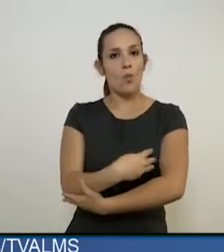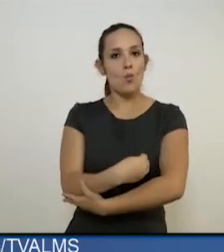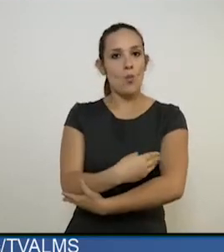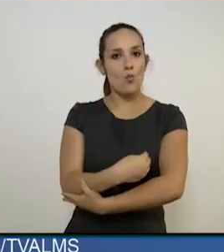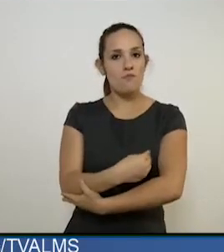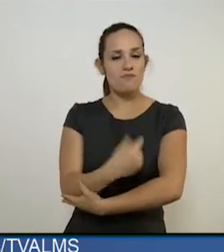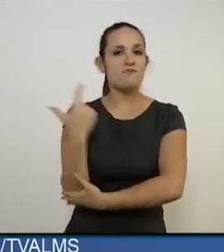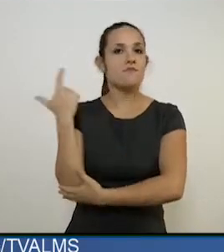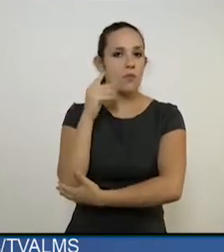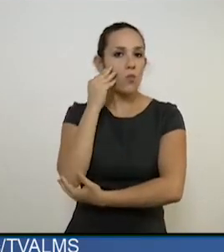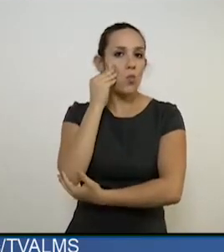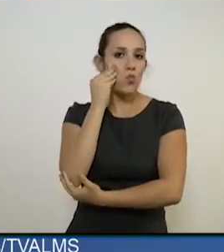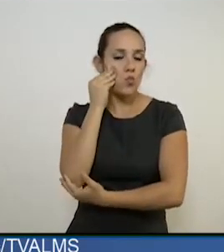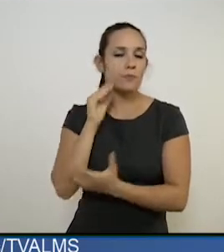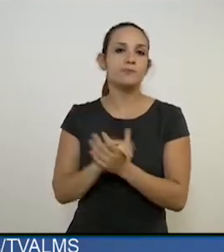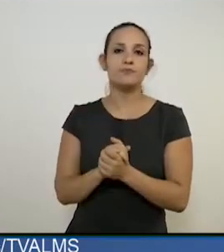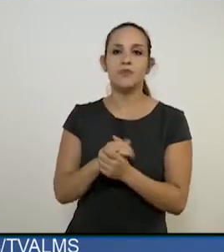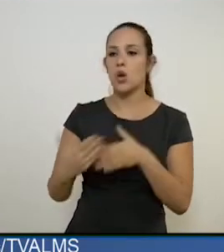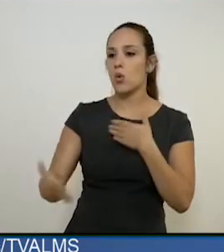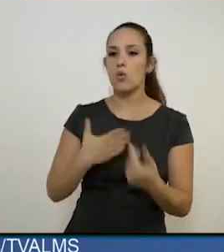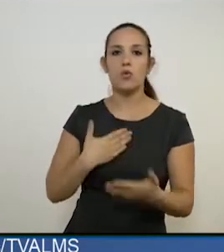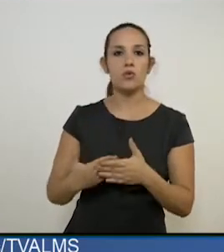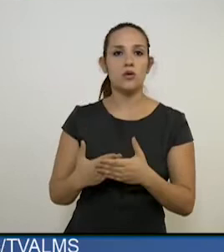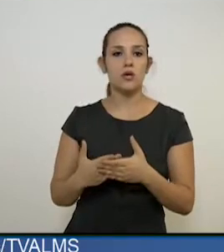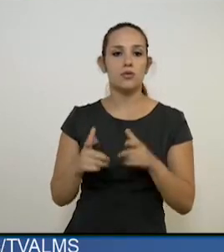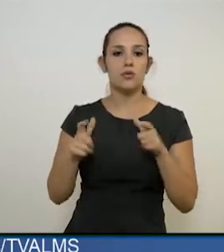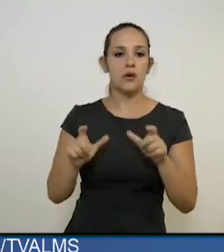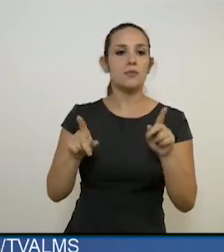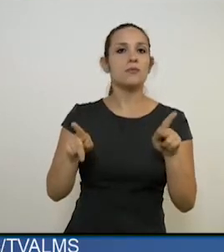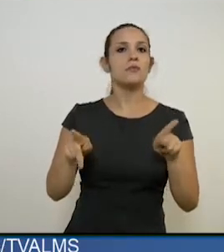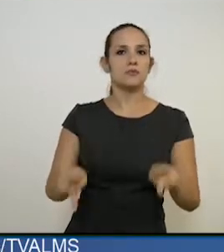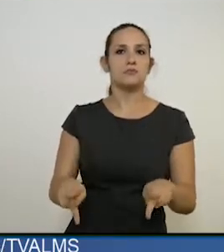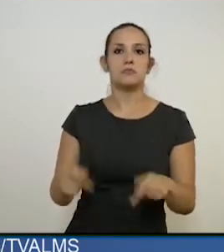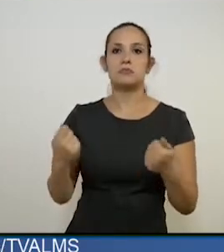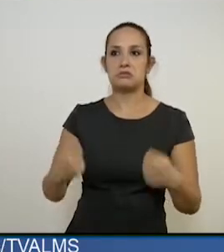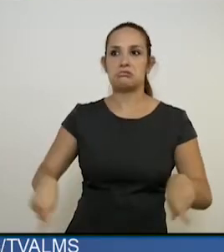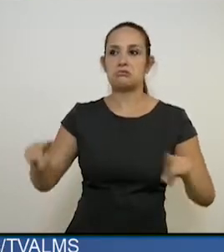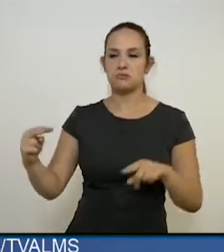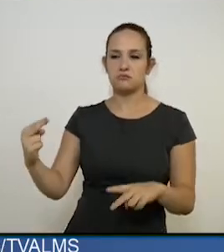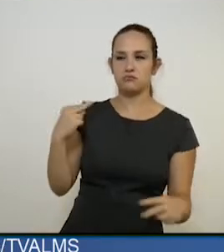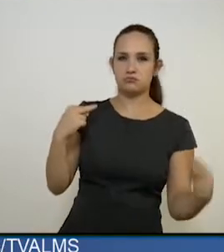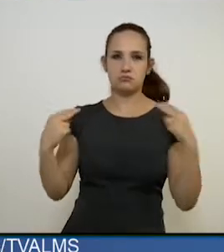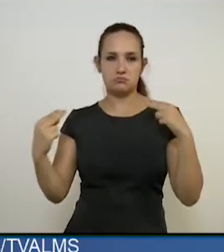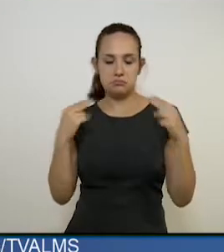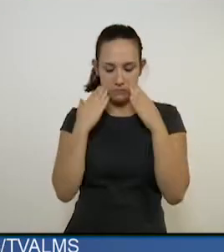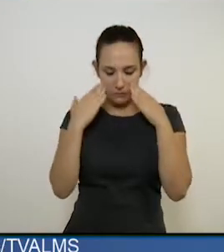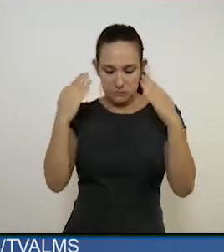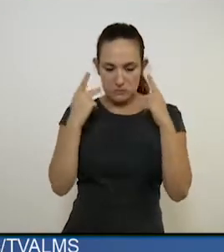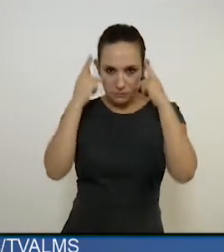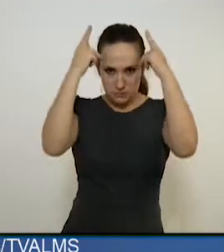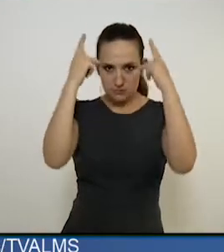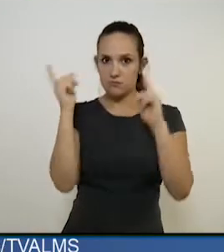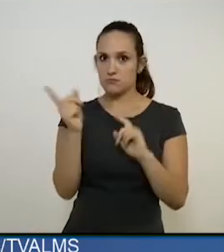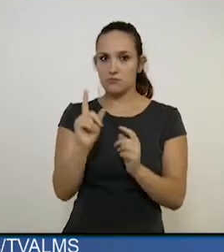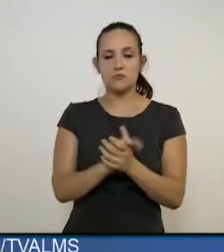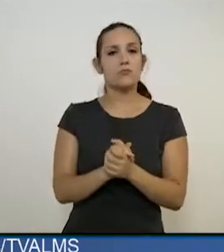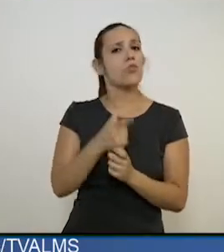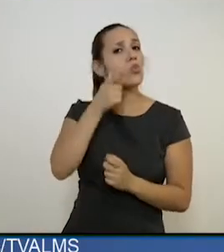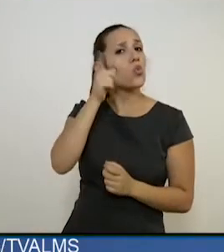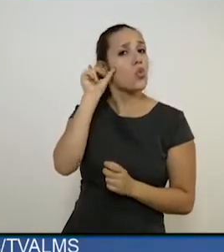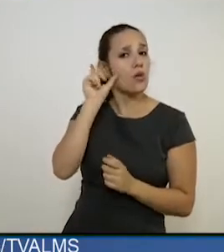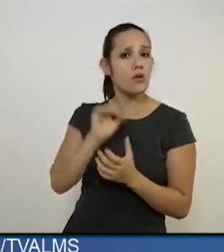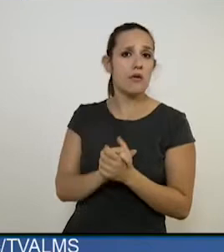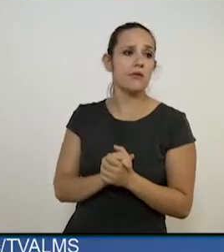filho em locais públicos, sem ser alvo de olhares e sofrer constrangimentos. Inclusive, ontem na